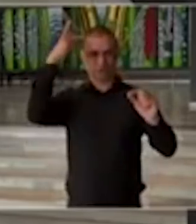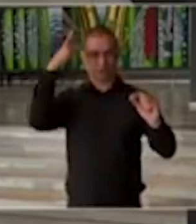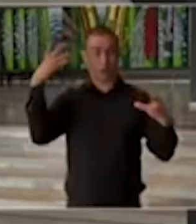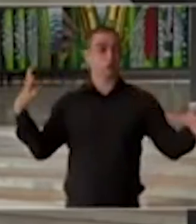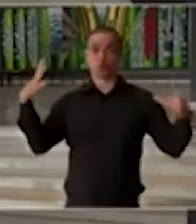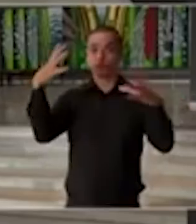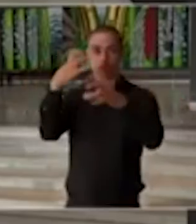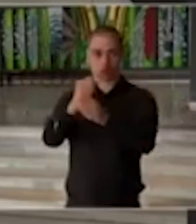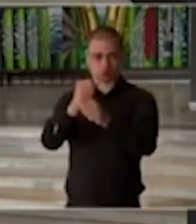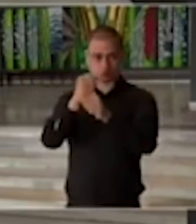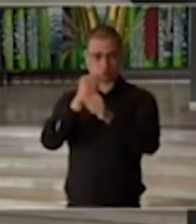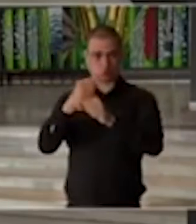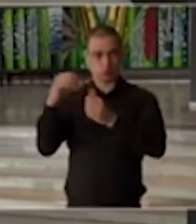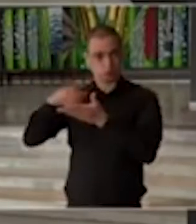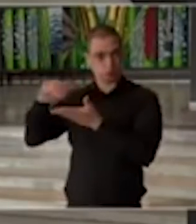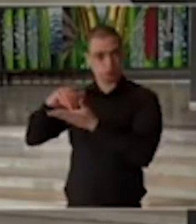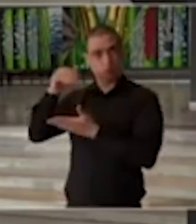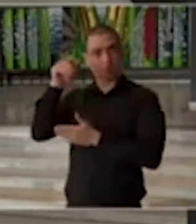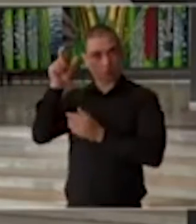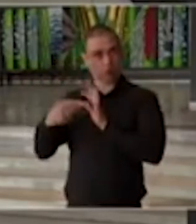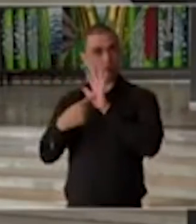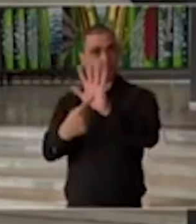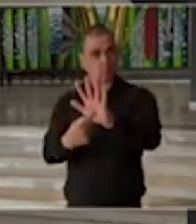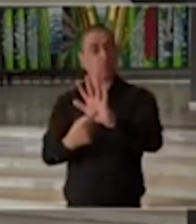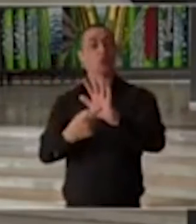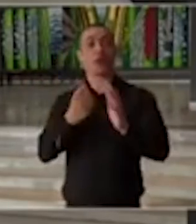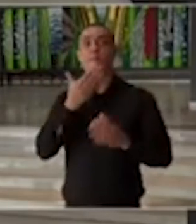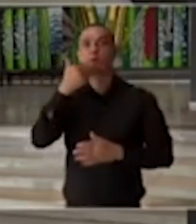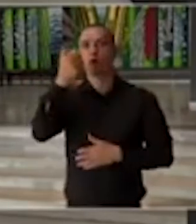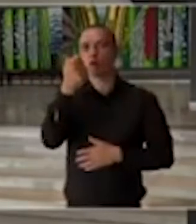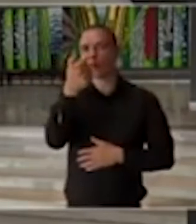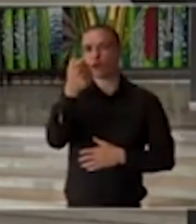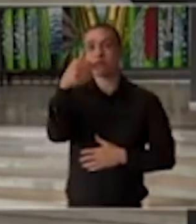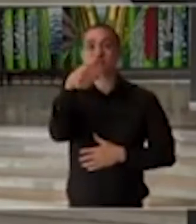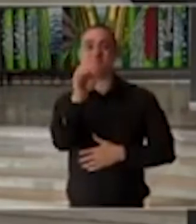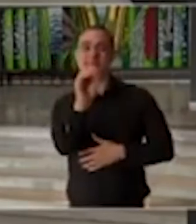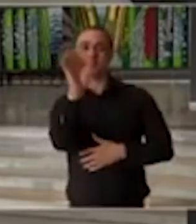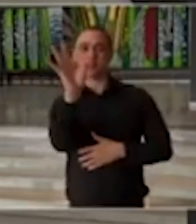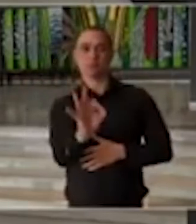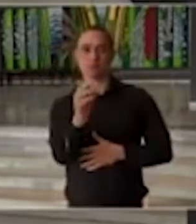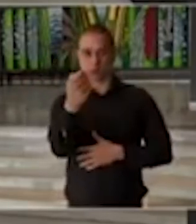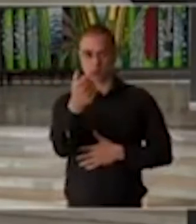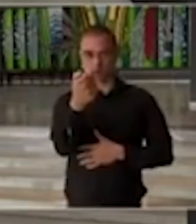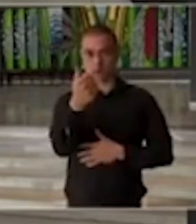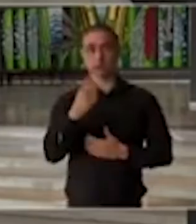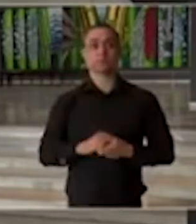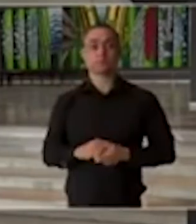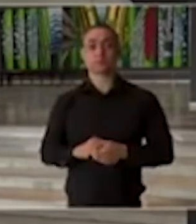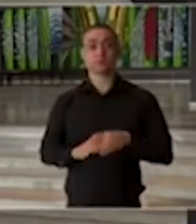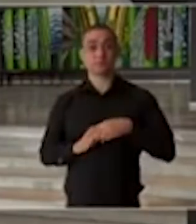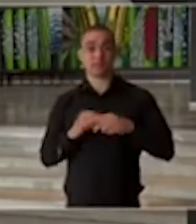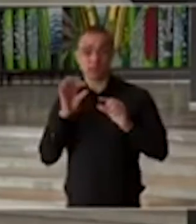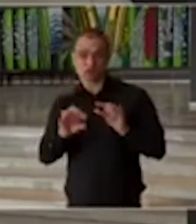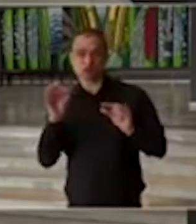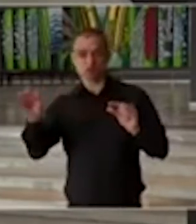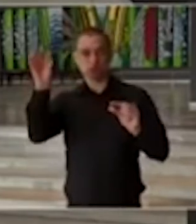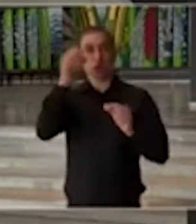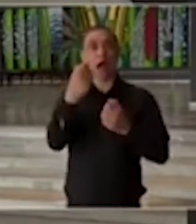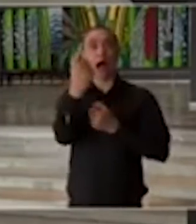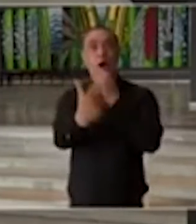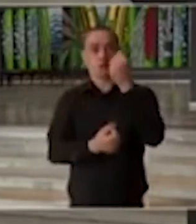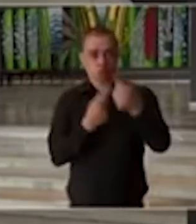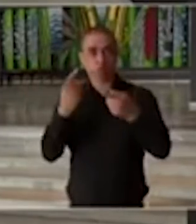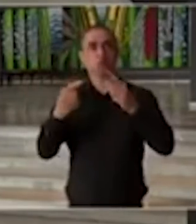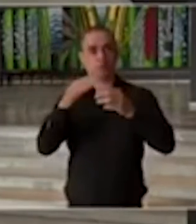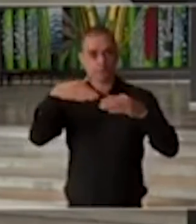secretário Germann colocou, está melhorando, está chegando ali perto dos 70%. Nós temos algumas regiões que ainda estão acima dos